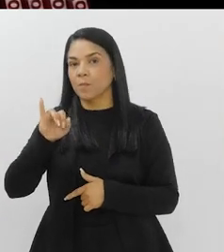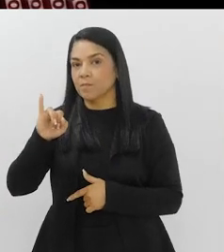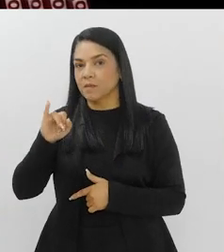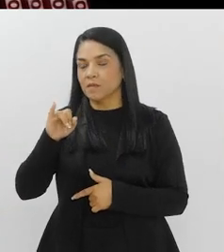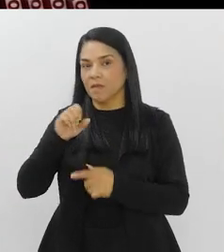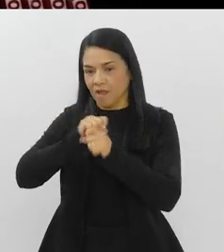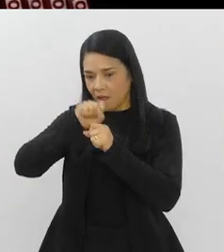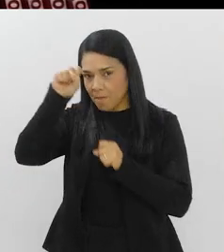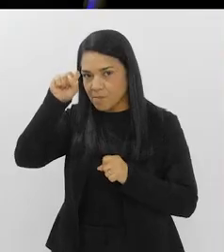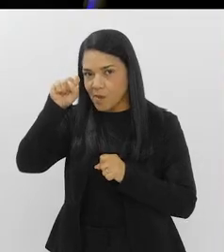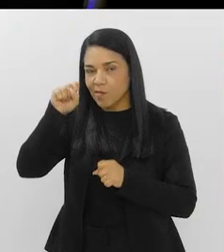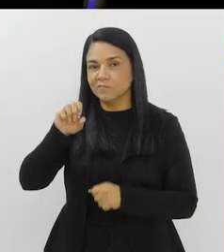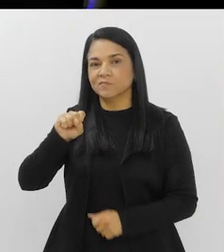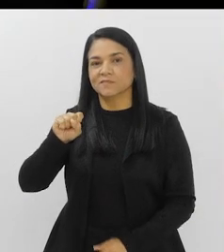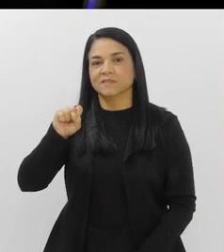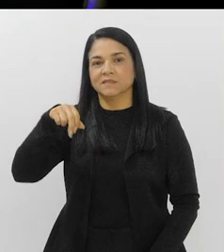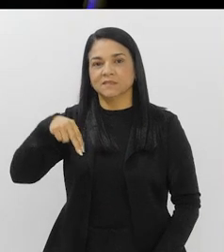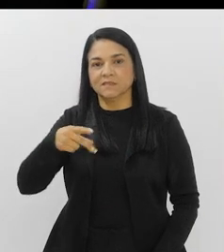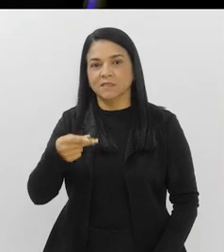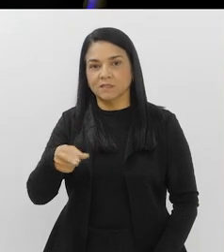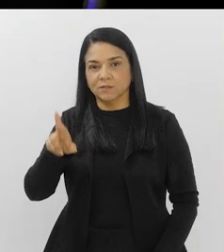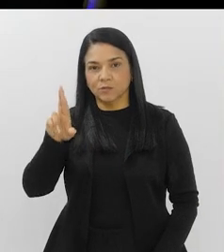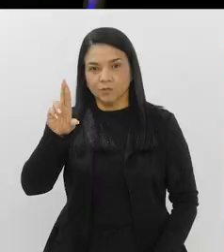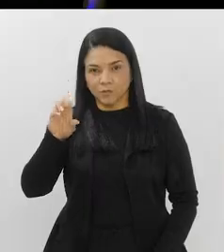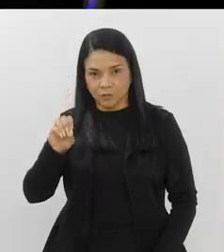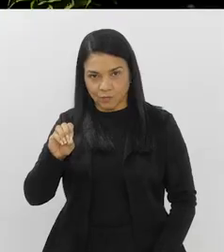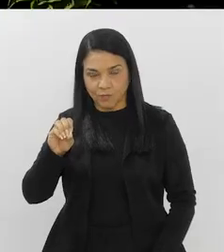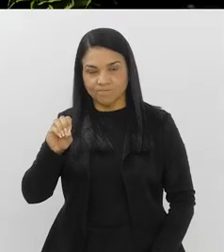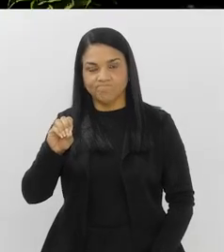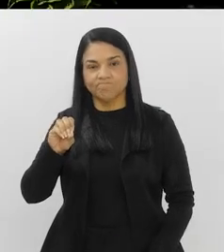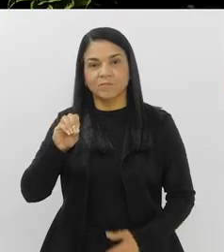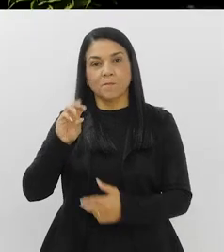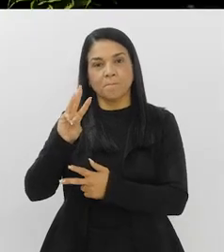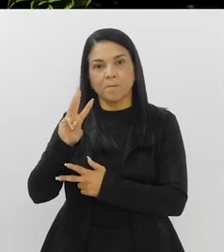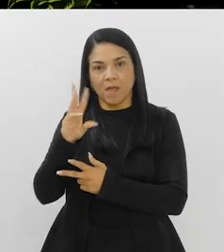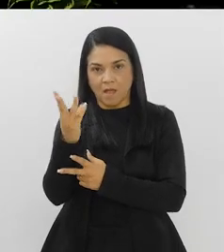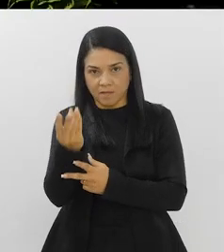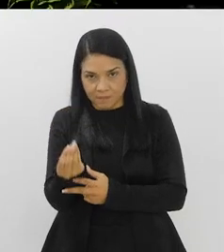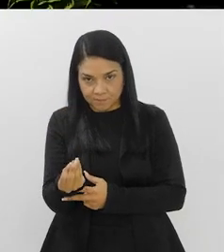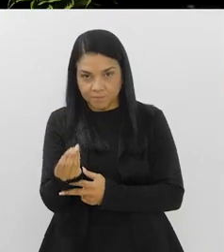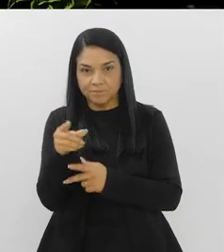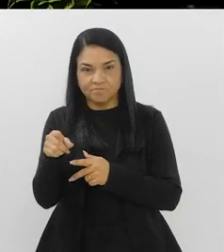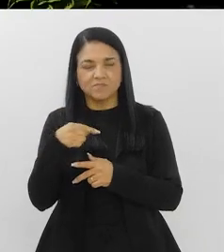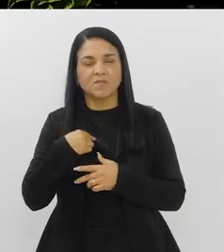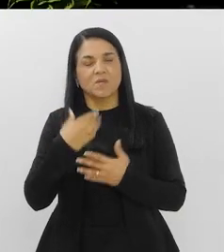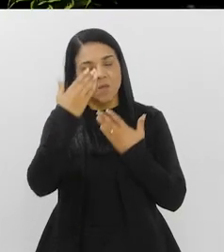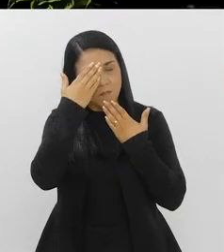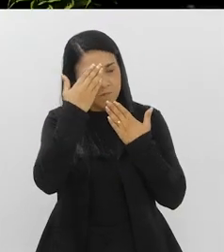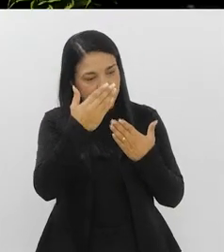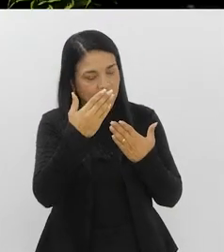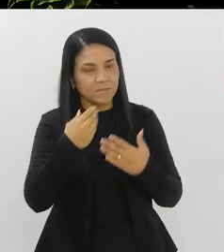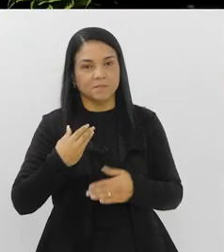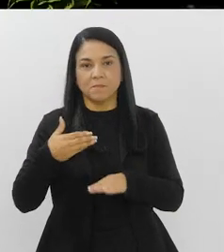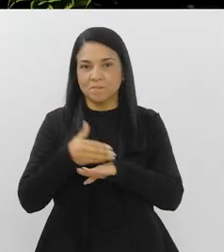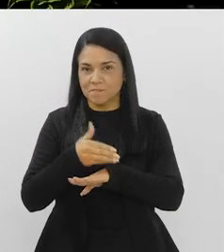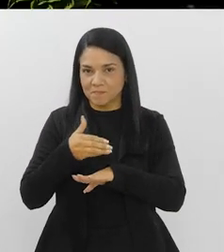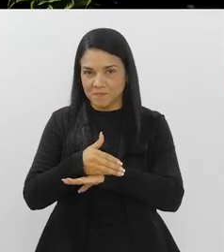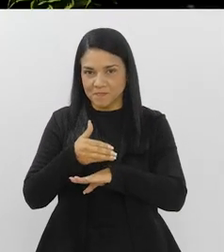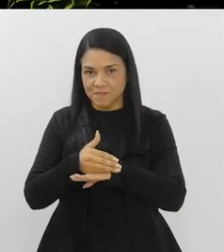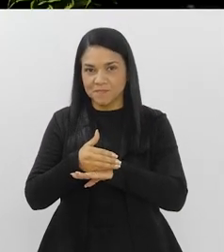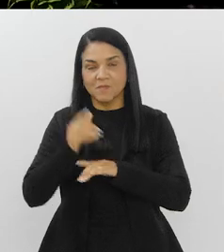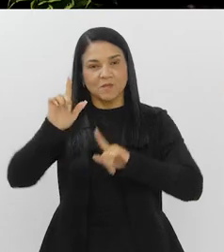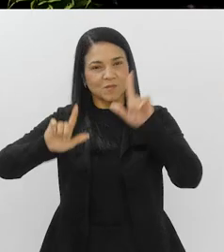paralímpico Sandro Lina Sandro muito obrigada pela sua presença no perfil com a gente eu vou começar com uma